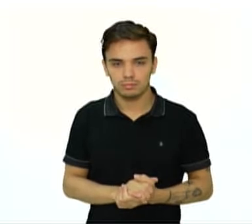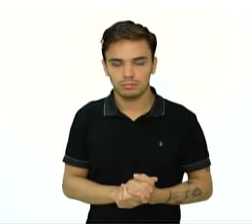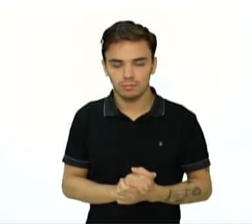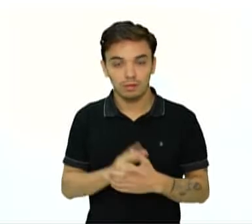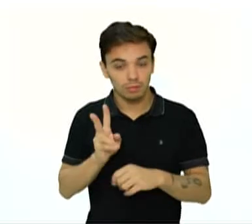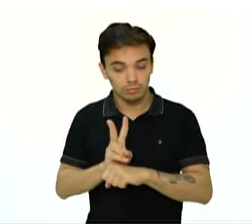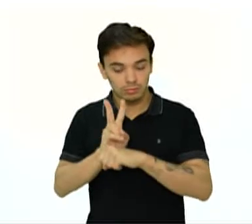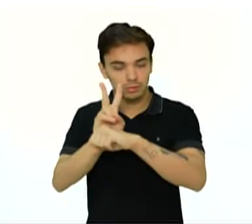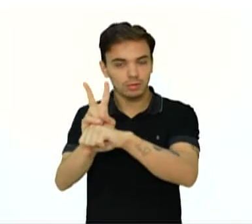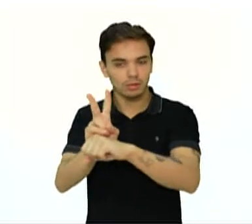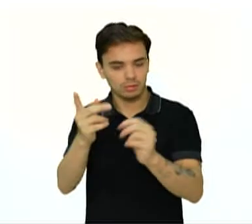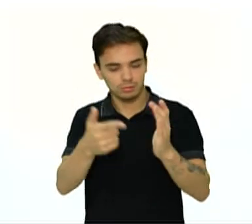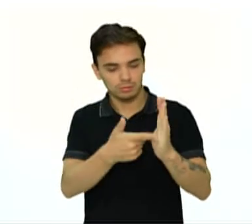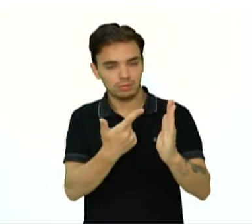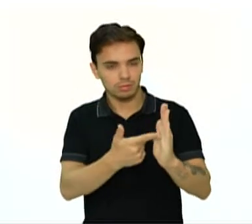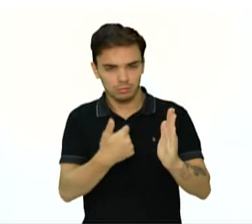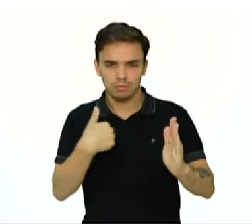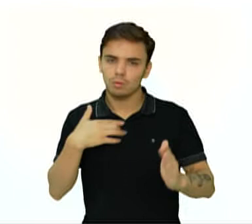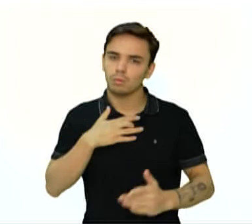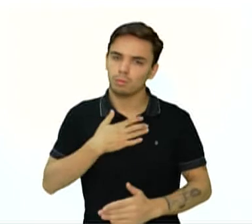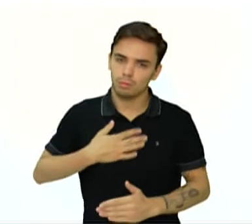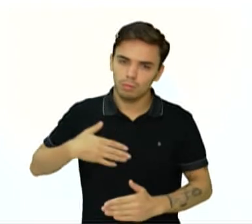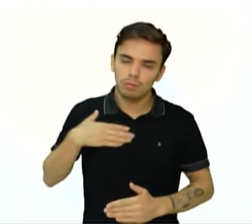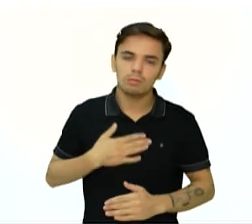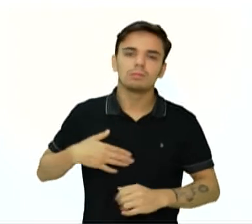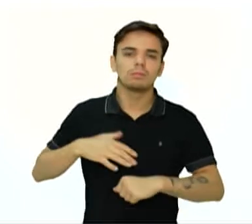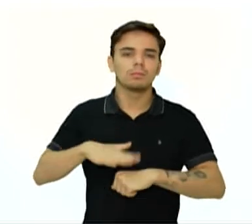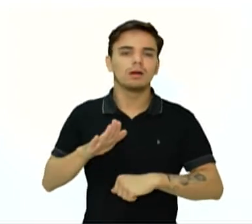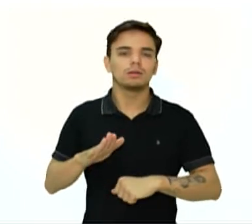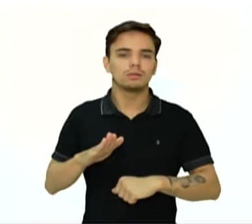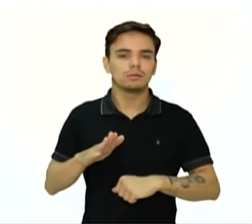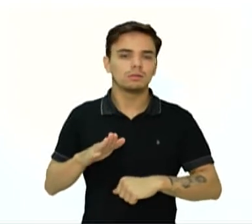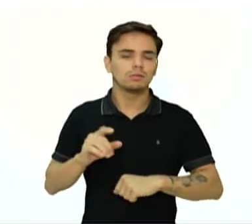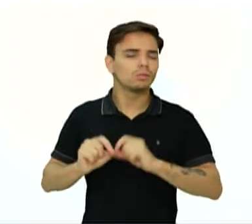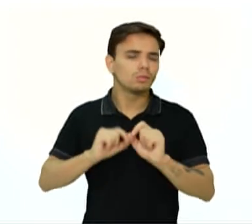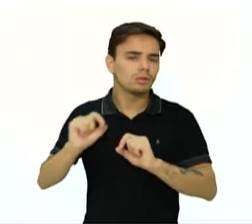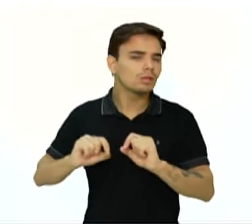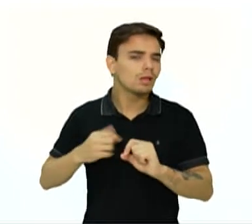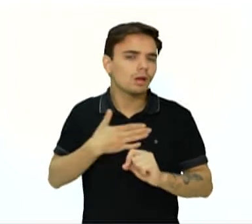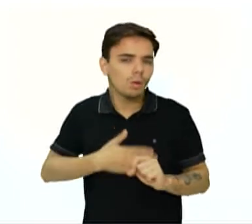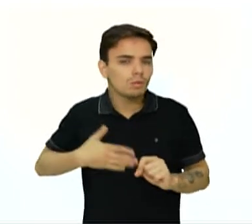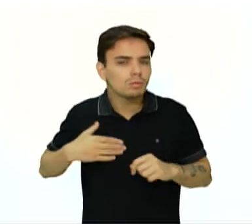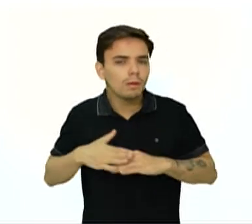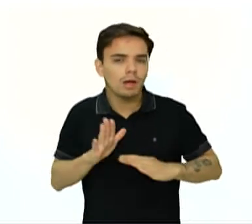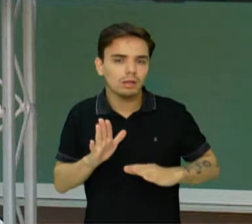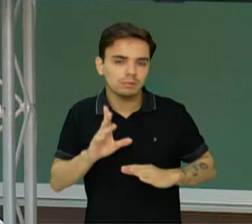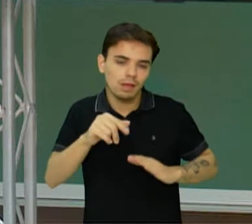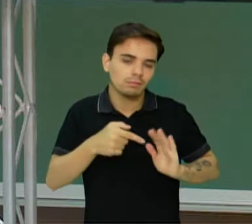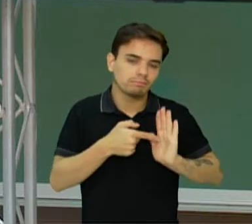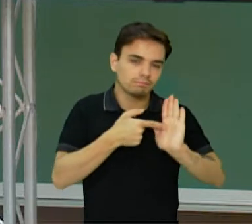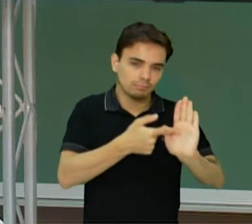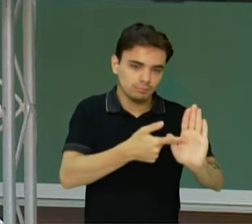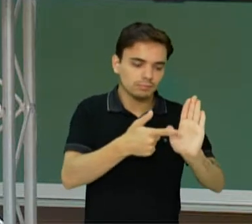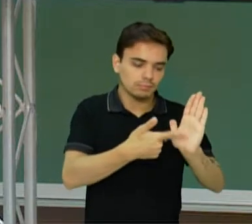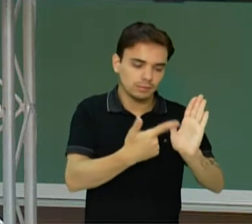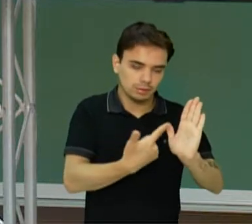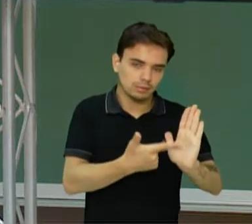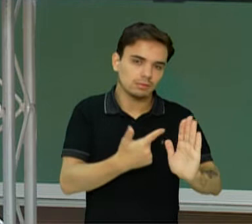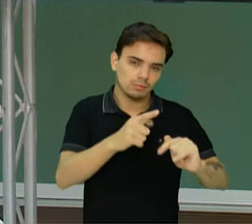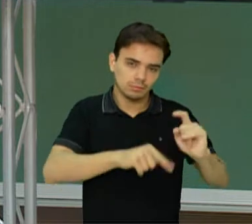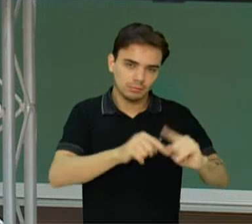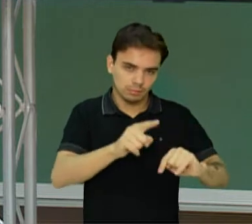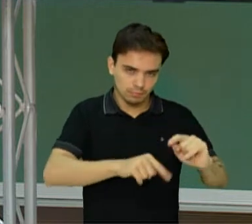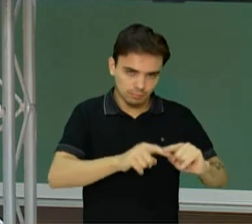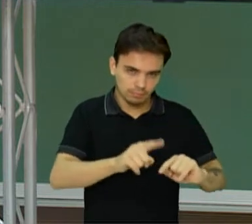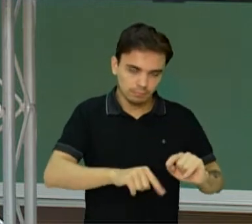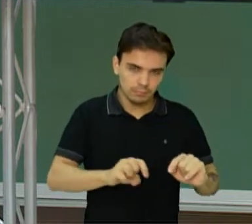esse livro que é o meu favorito. Que é o meu favorito o quê? O livro. Portanto, estou me referindo a um objeto. Por isso, o